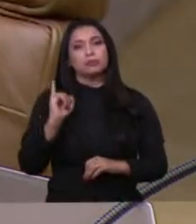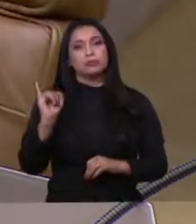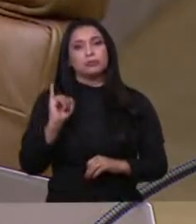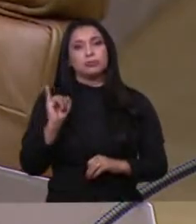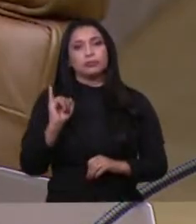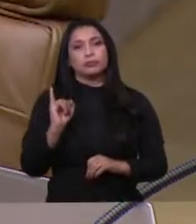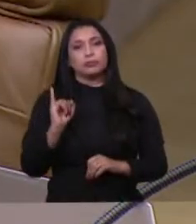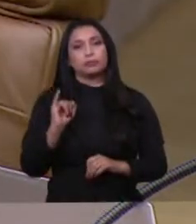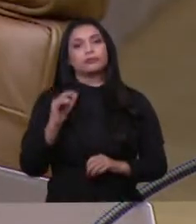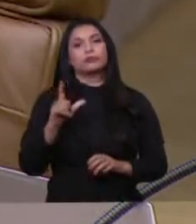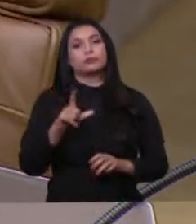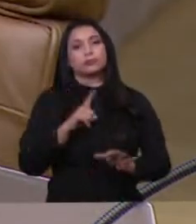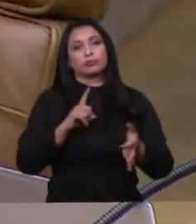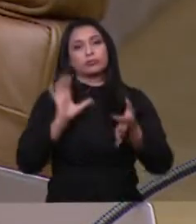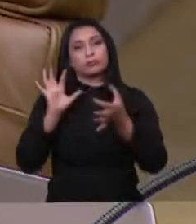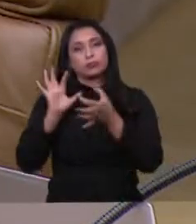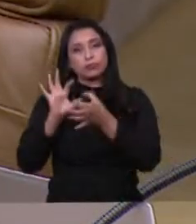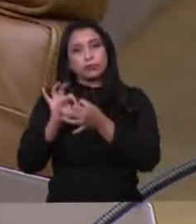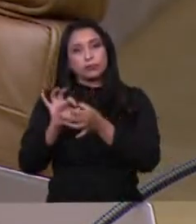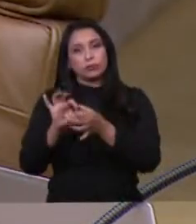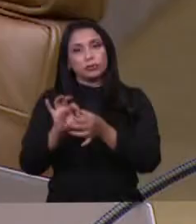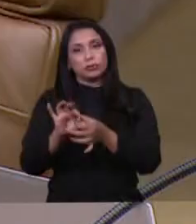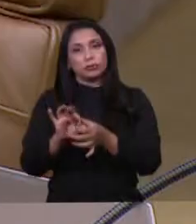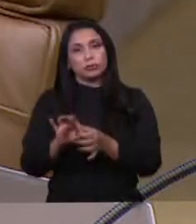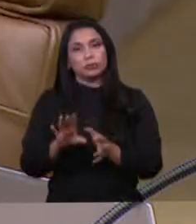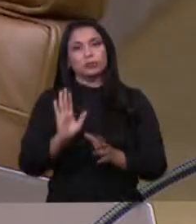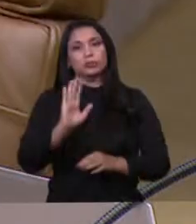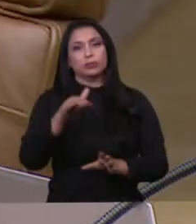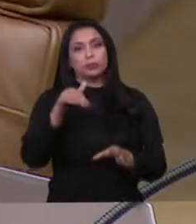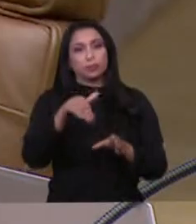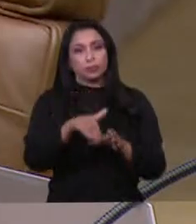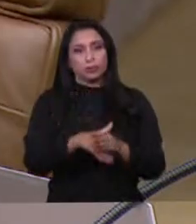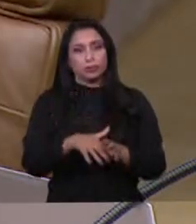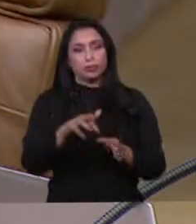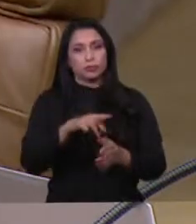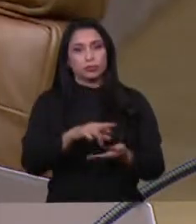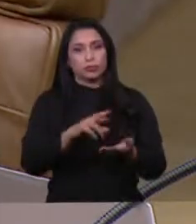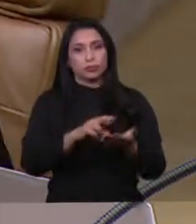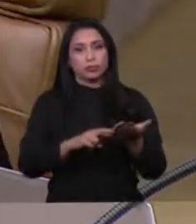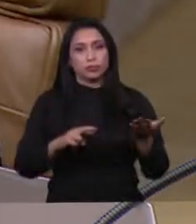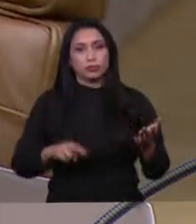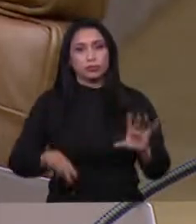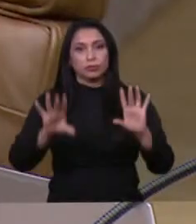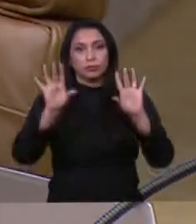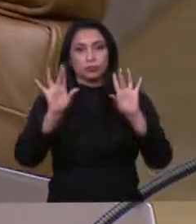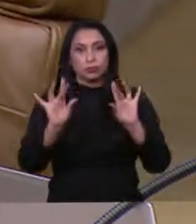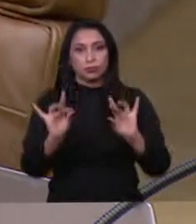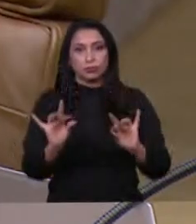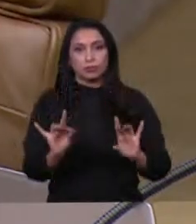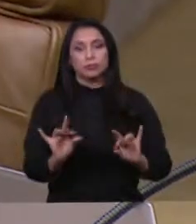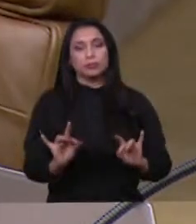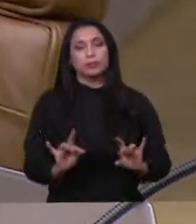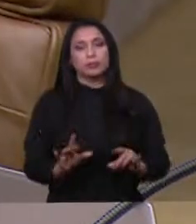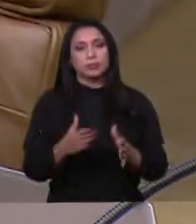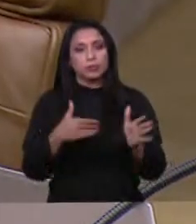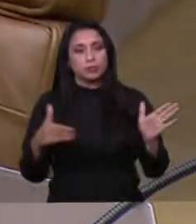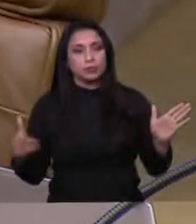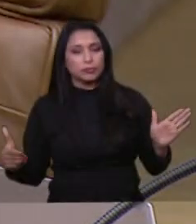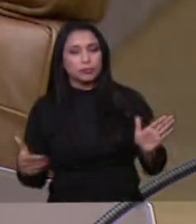a contextualização, como foi enfatizado desde o voto do ministro relator, com amplo detalhamento.